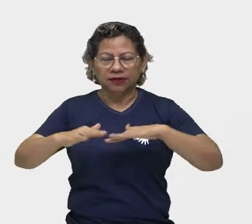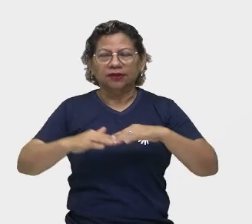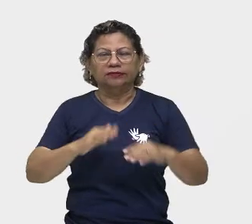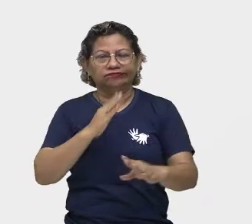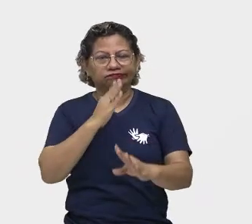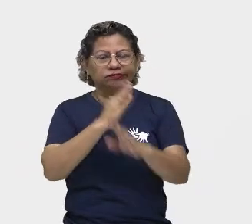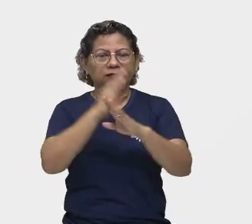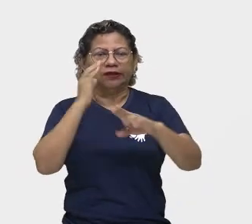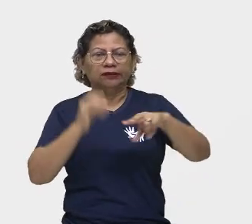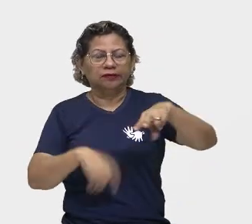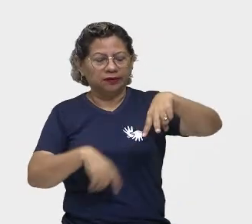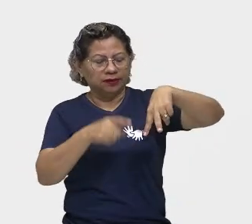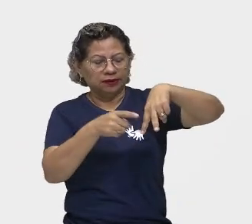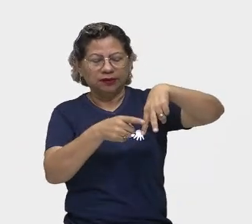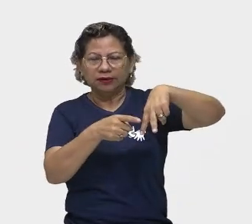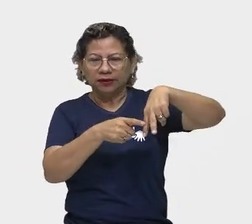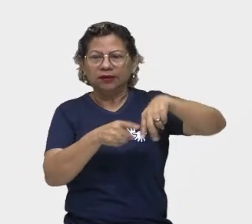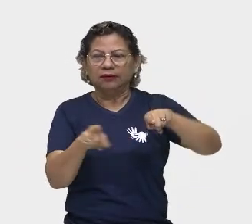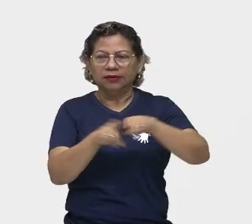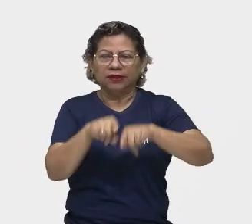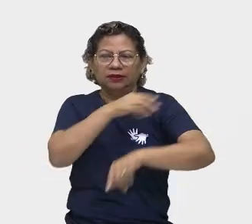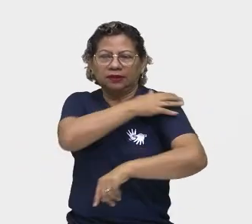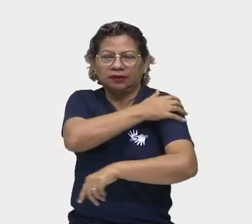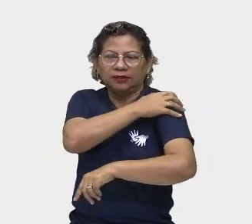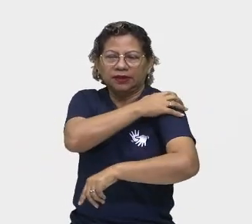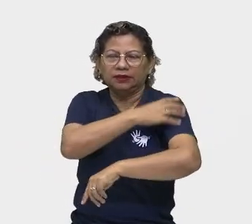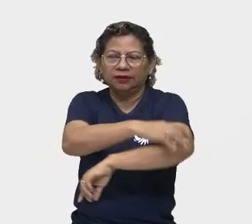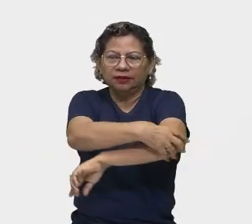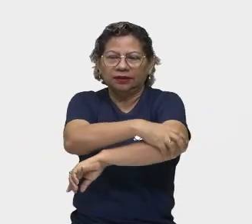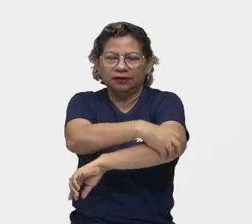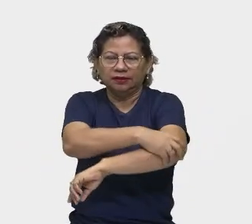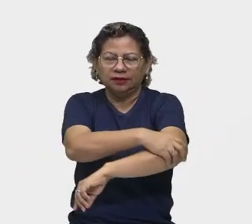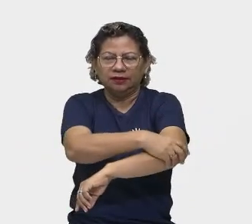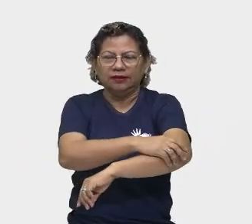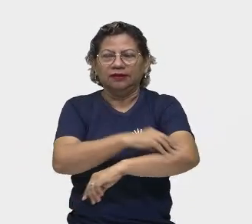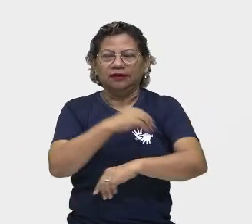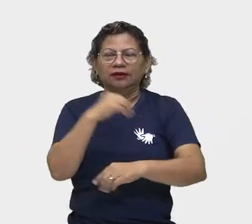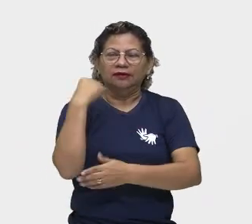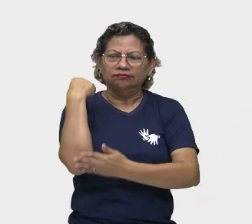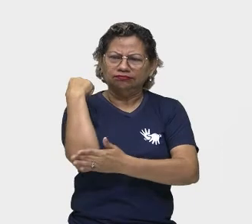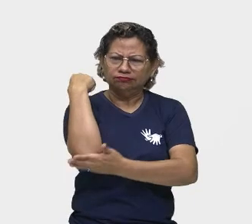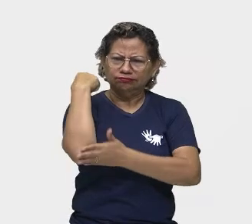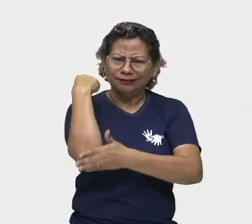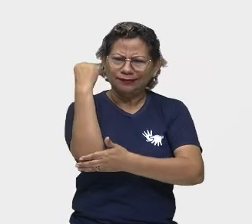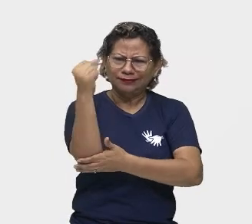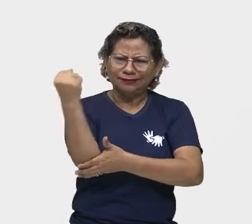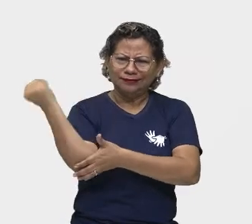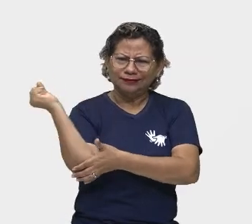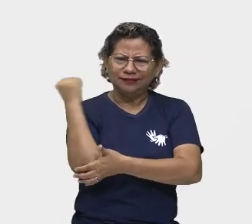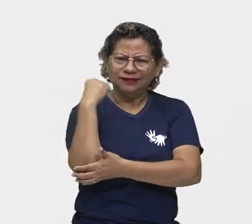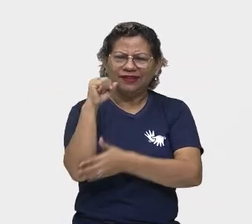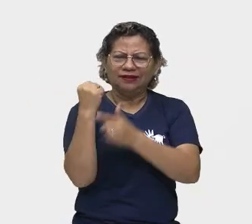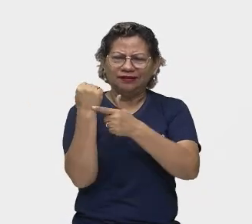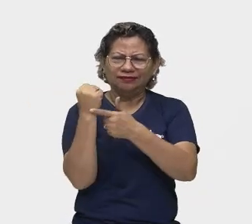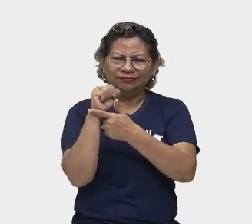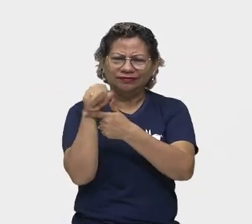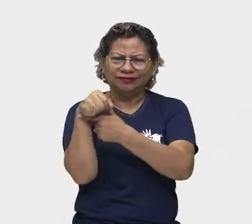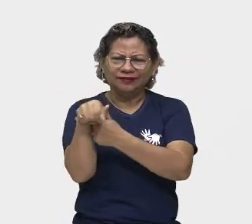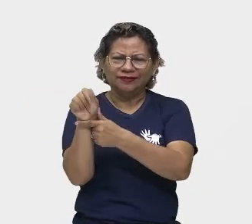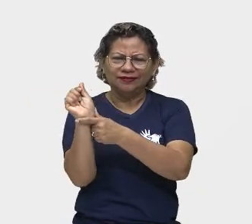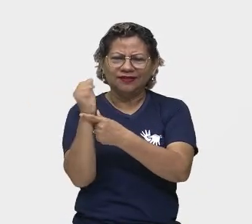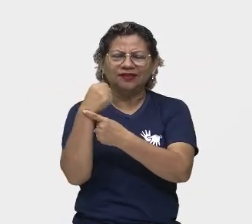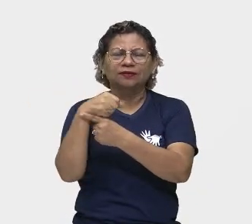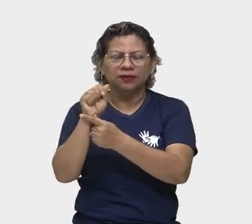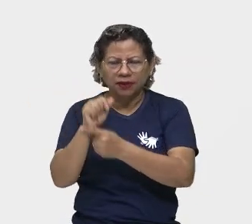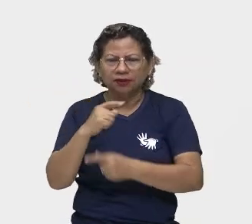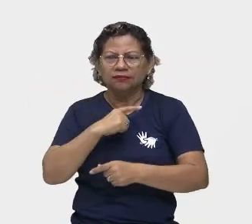no joelho que a gente vai encontrar aqui na região do nosso braço no cotovelo para que Facilite né que seja possível movimentar e que